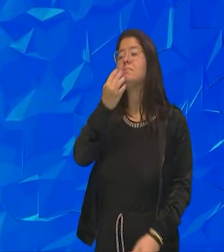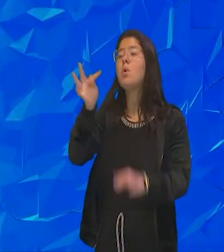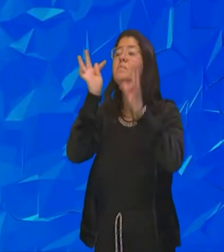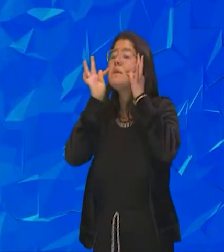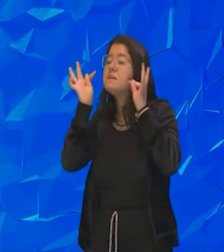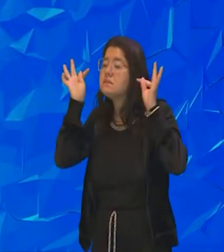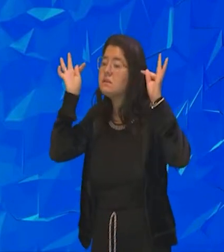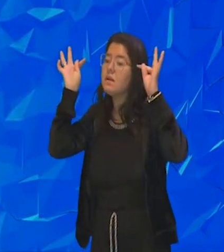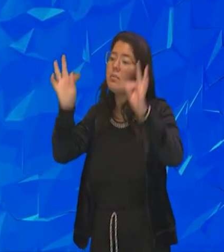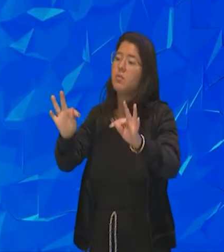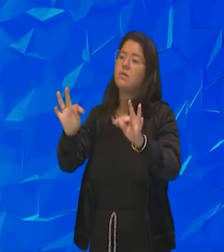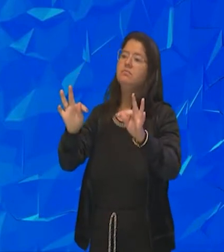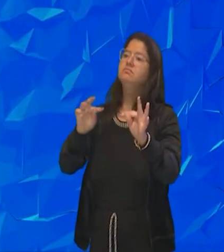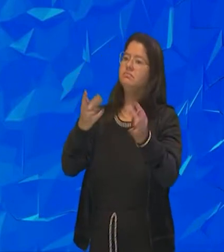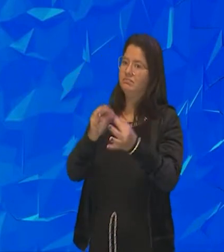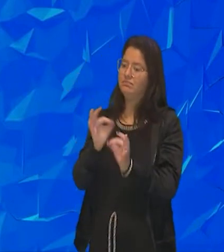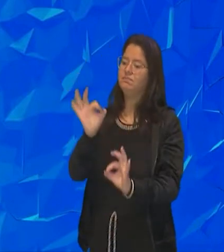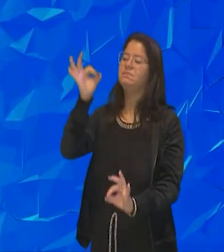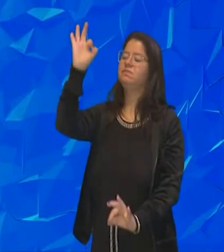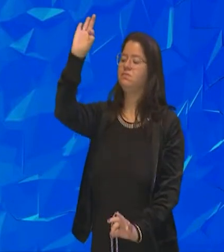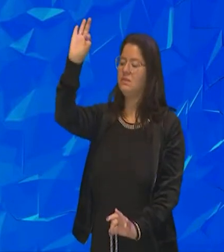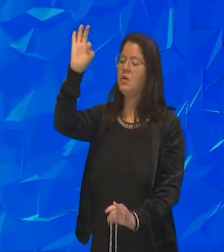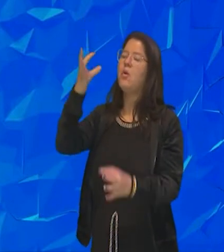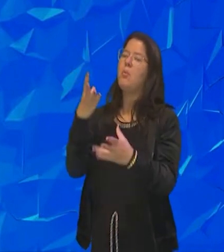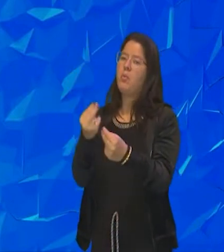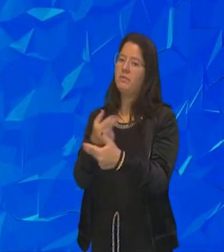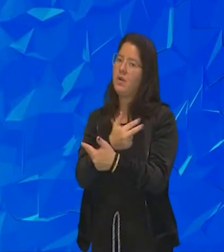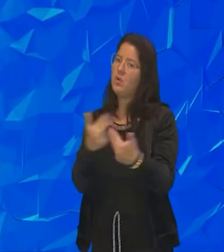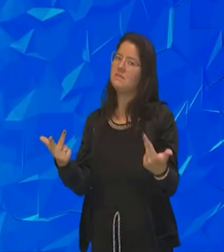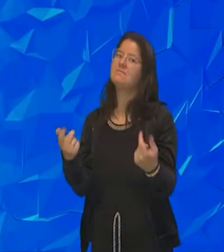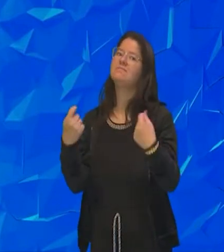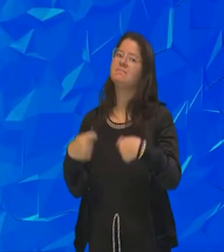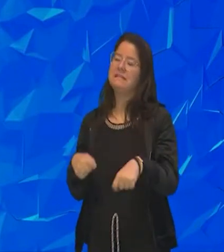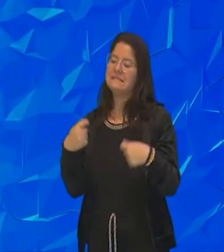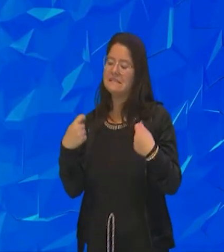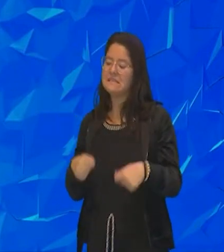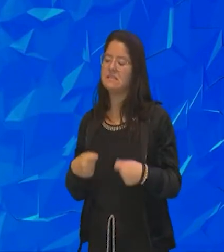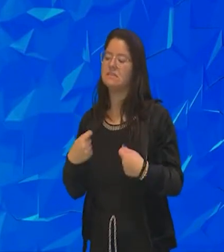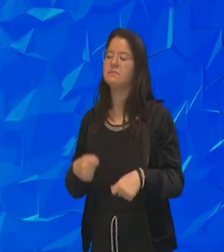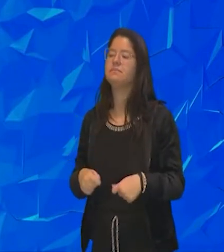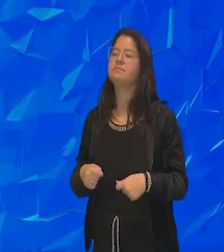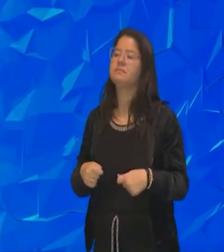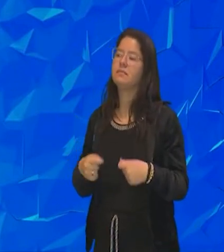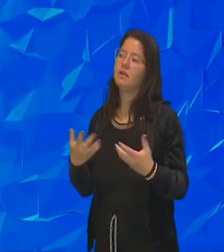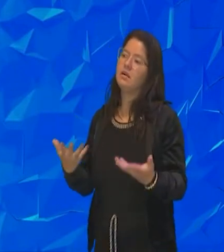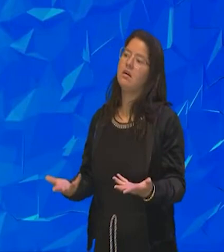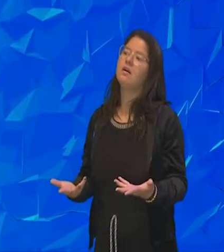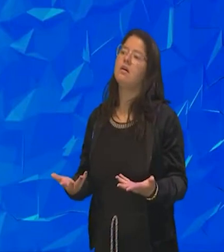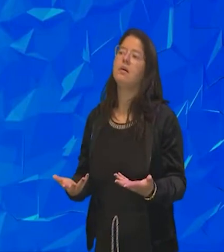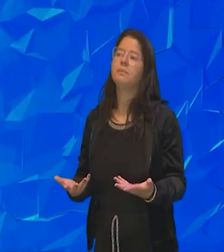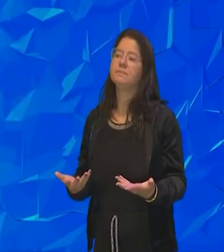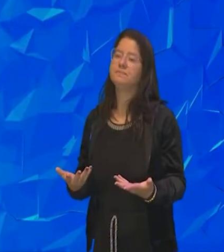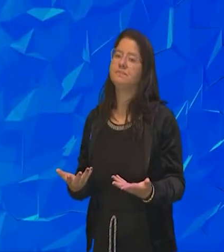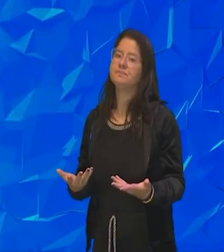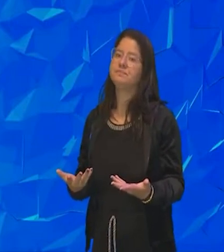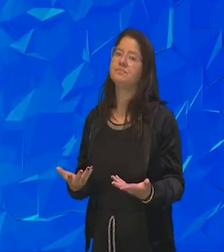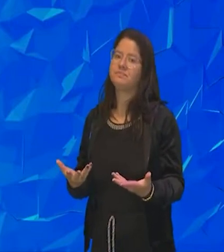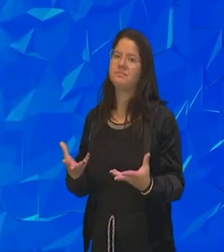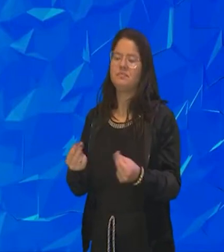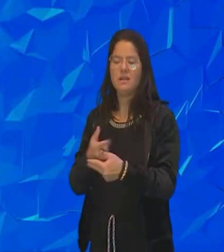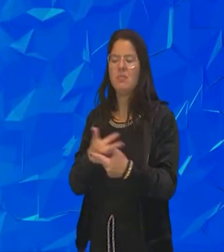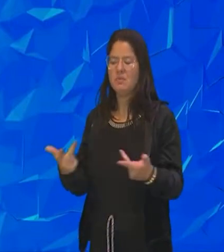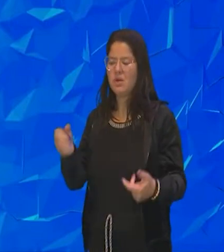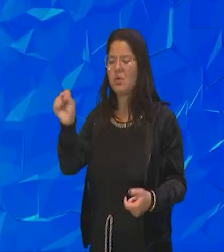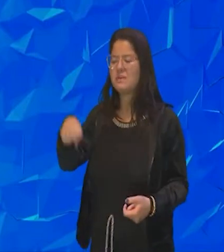testemunho. Muita coisa. É muita coisa. E muitas vezes é muito para uma pessoa só. Mas